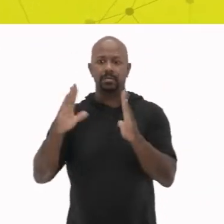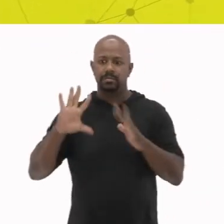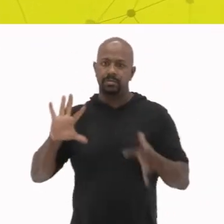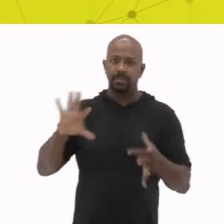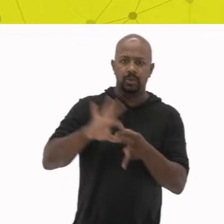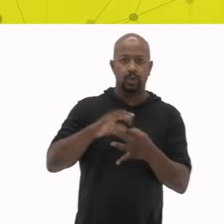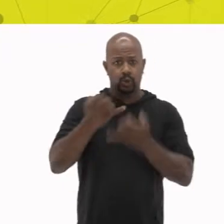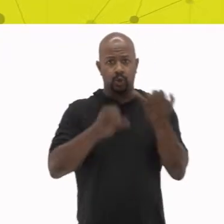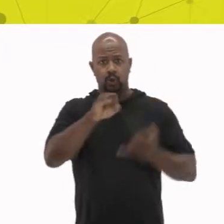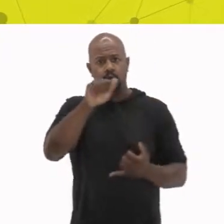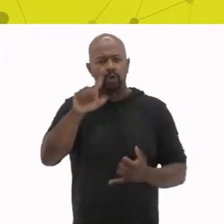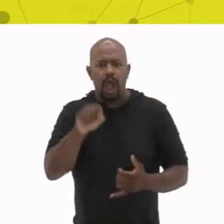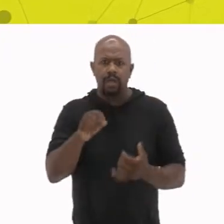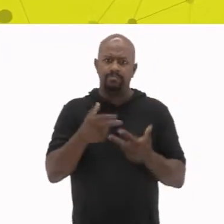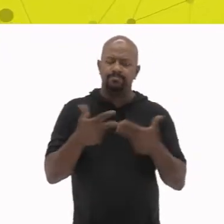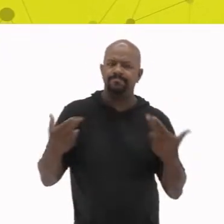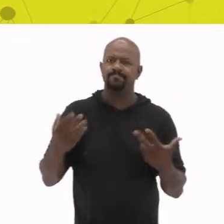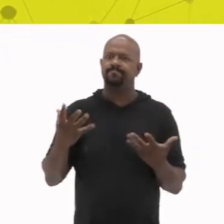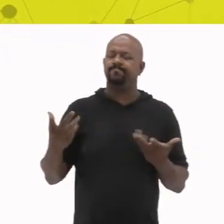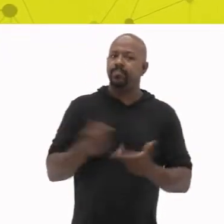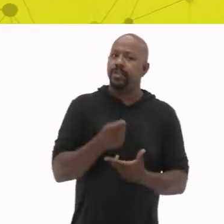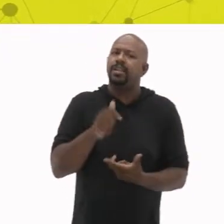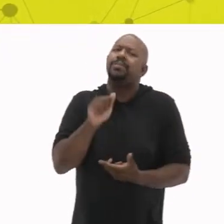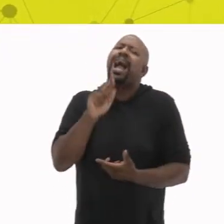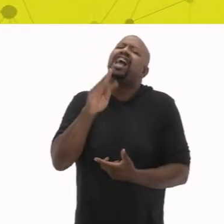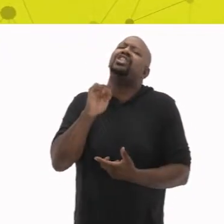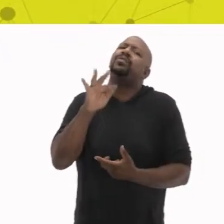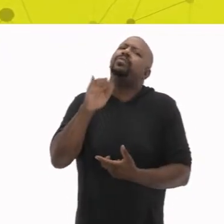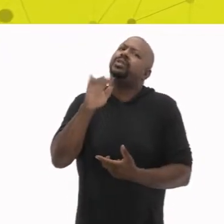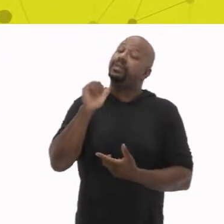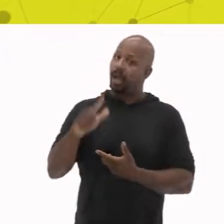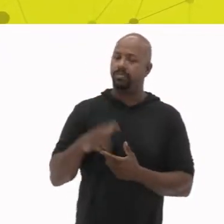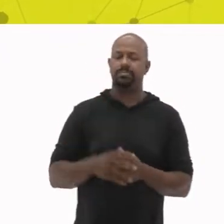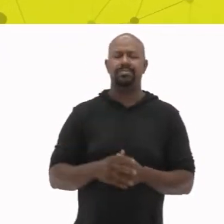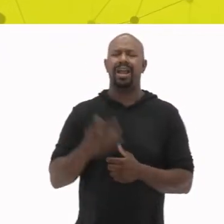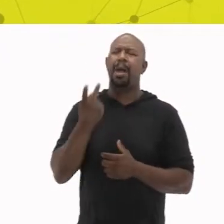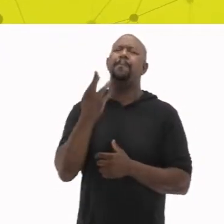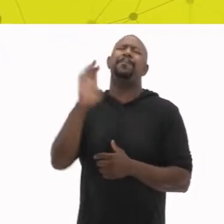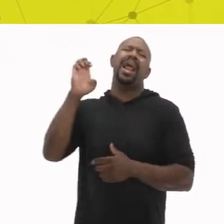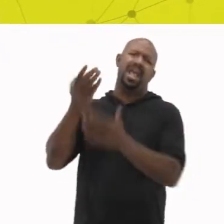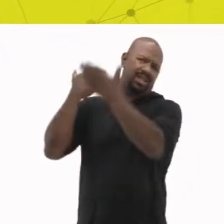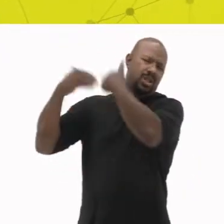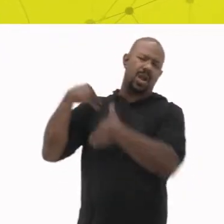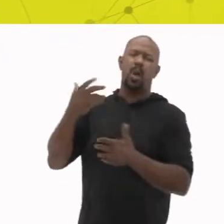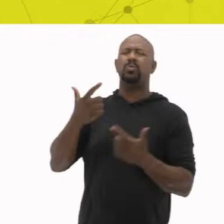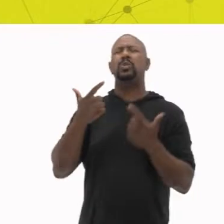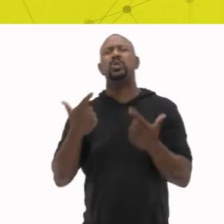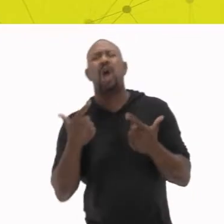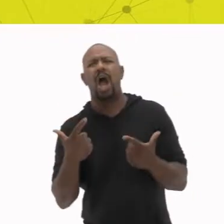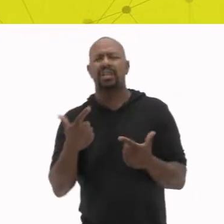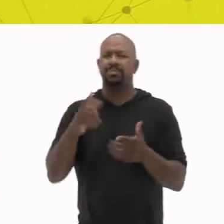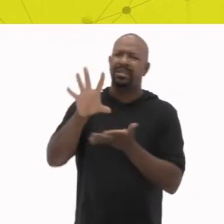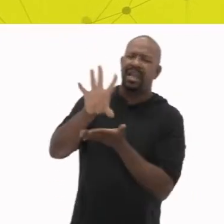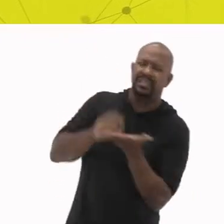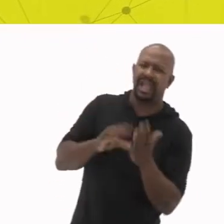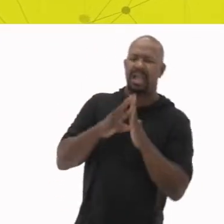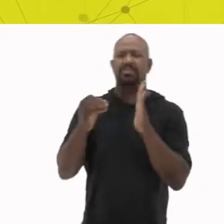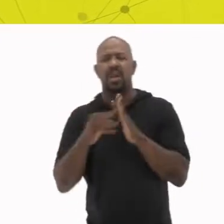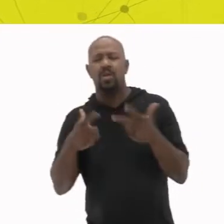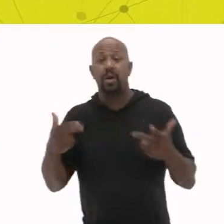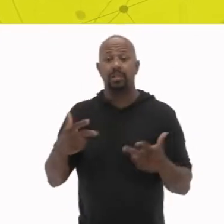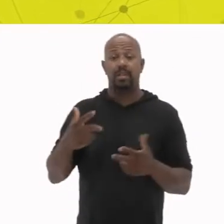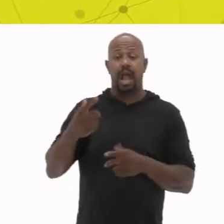modo igualmente ritualístico e artificial. Na pré-história, como competição, sorte, imitação e vertigem.